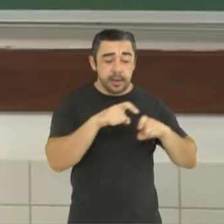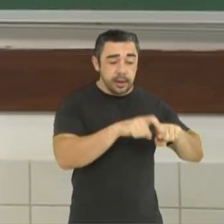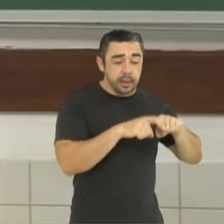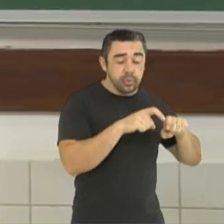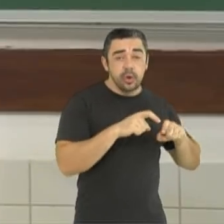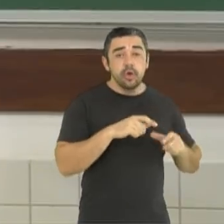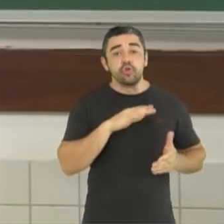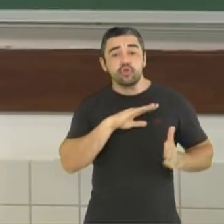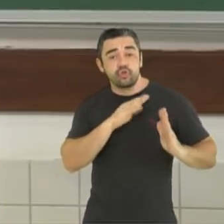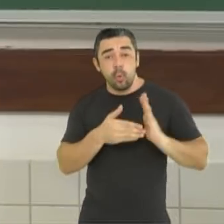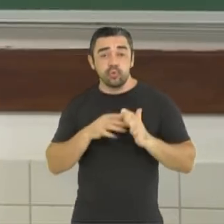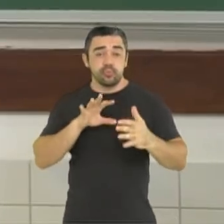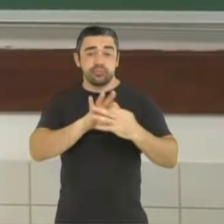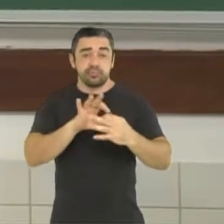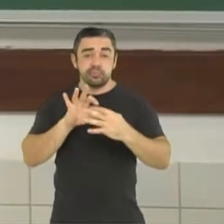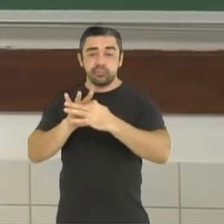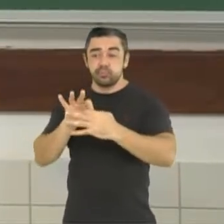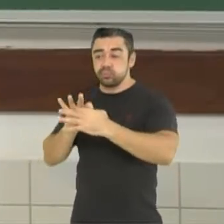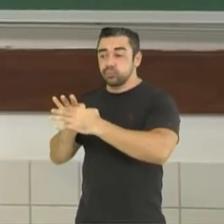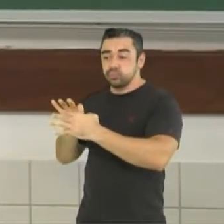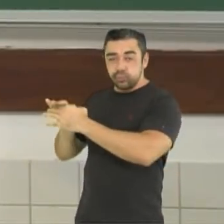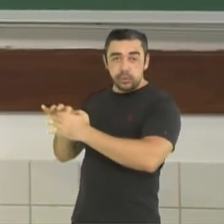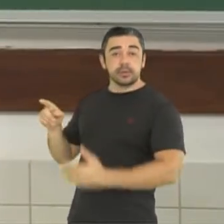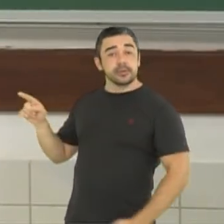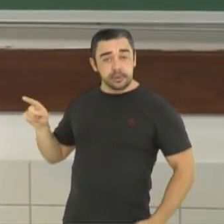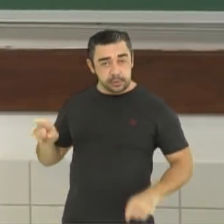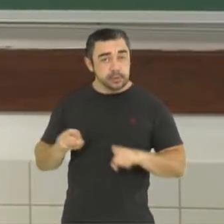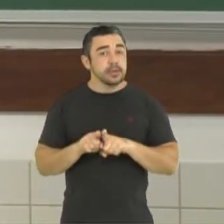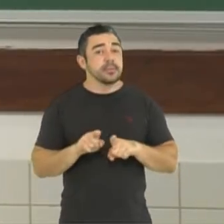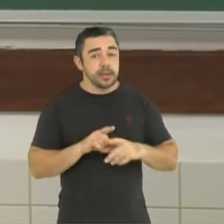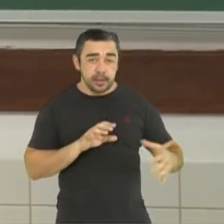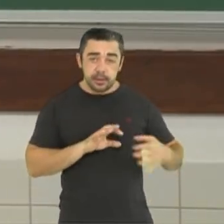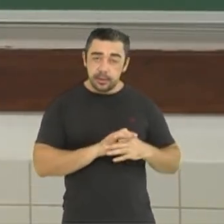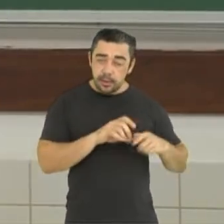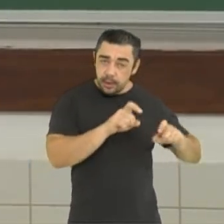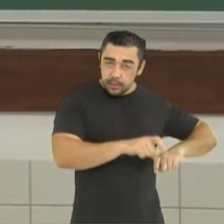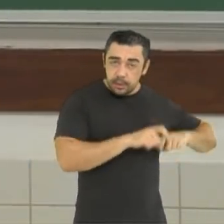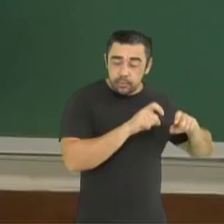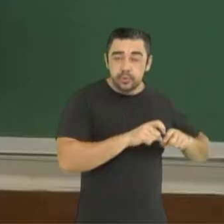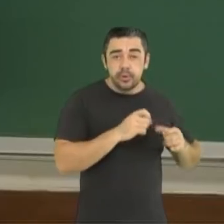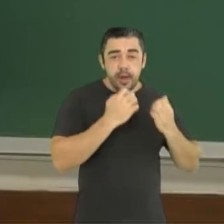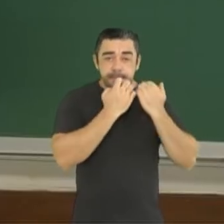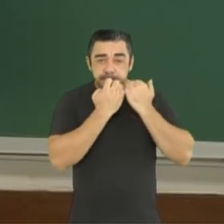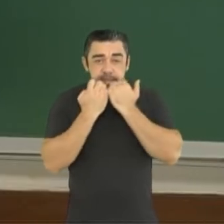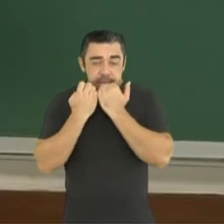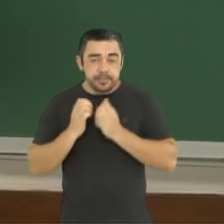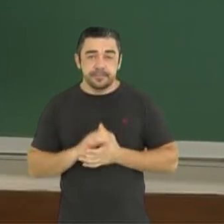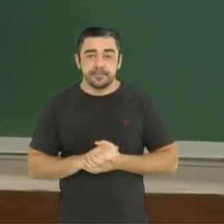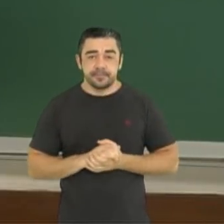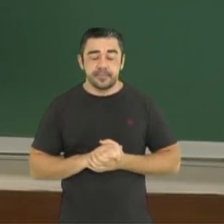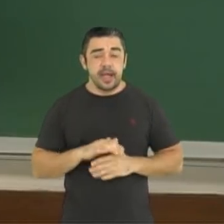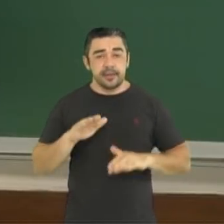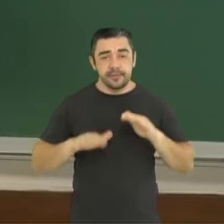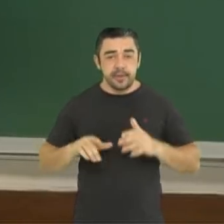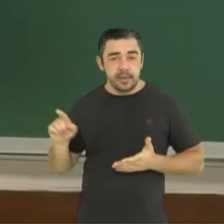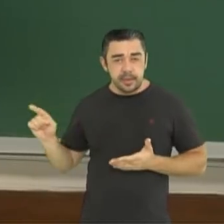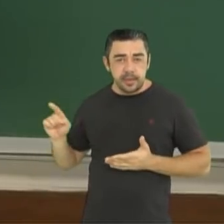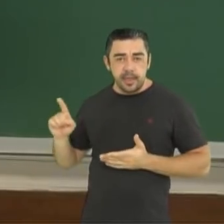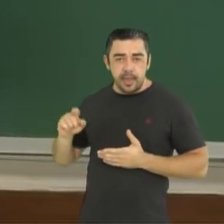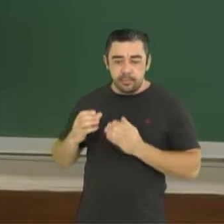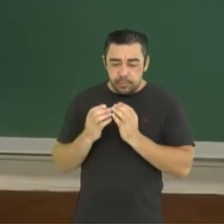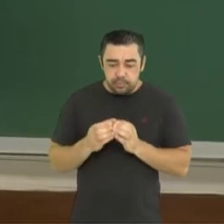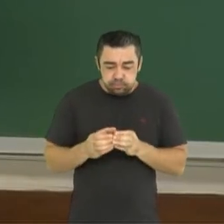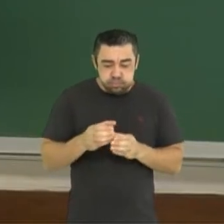era associado a algo, não era? Então também tinha o deus associado à agricultura, tá? Representado às vezes como uma